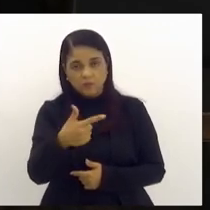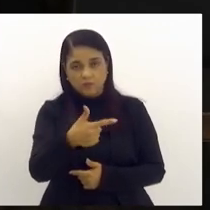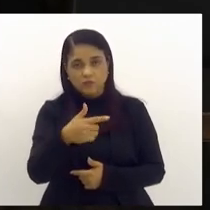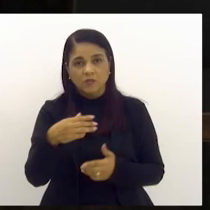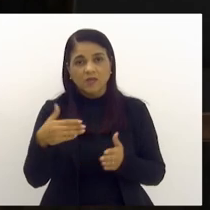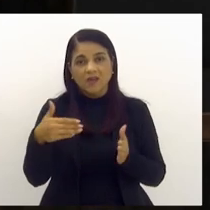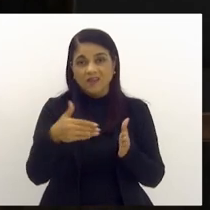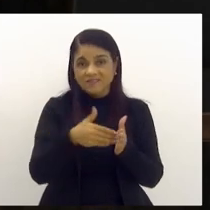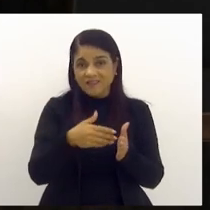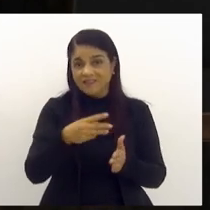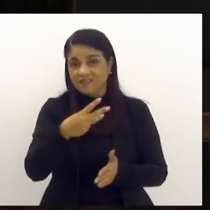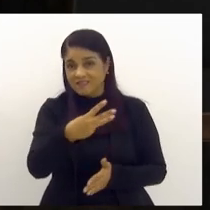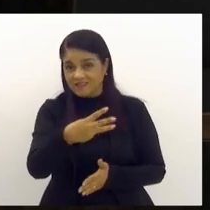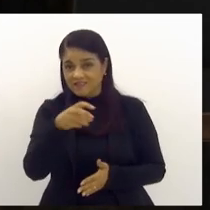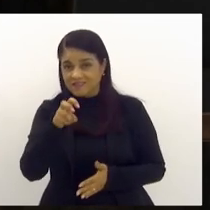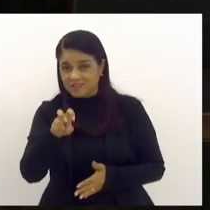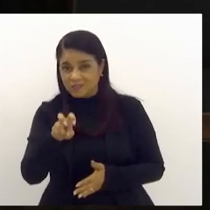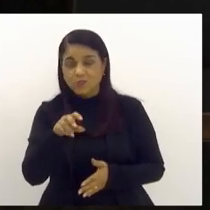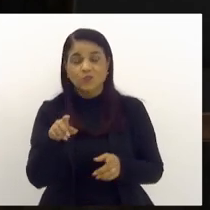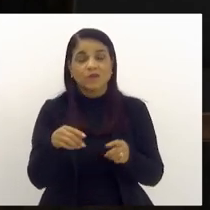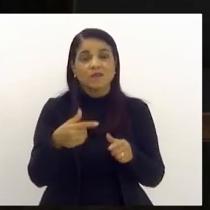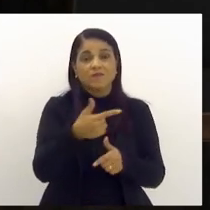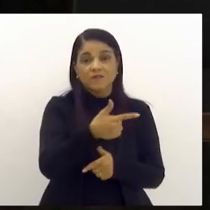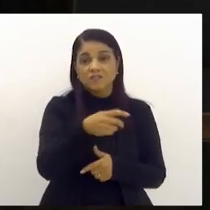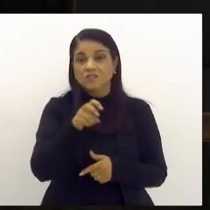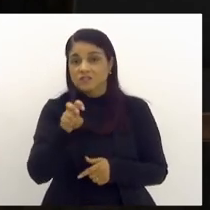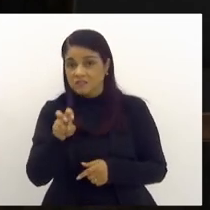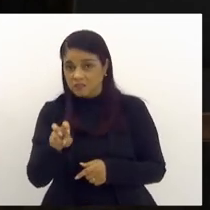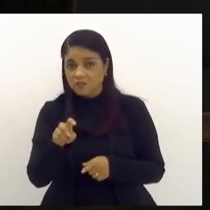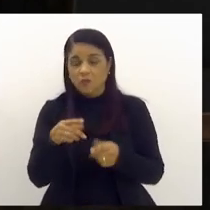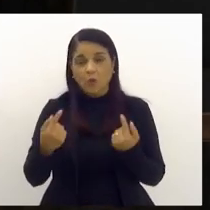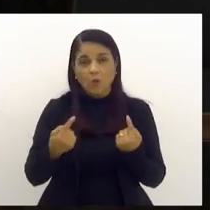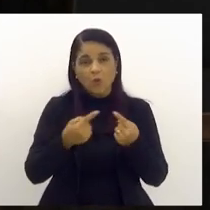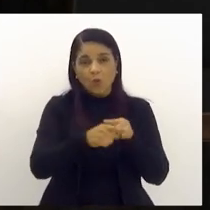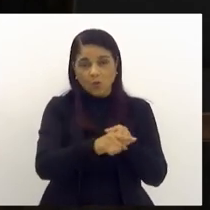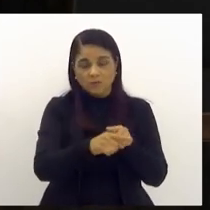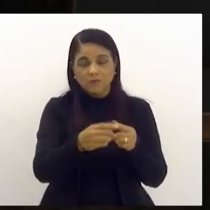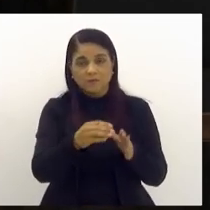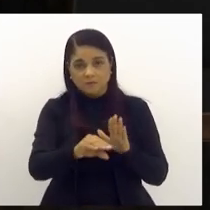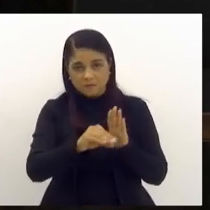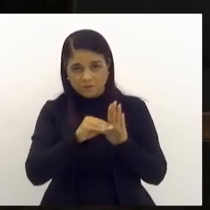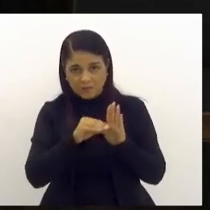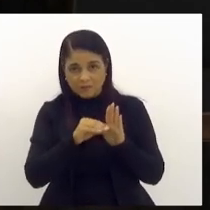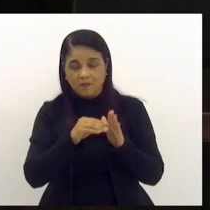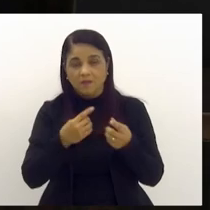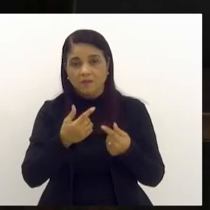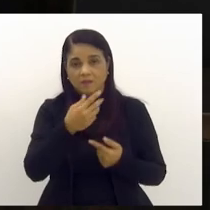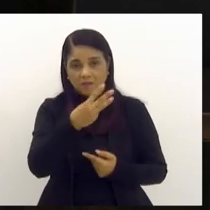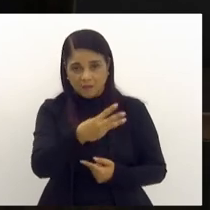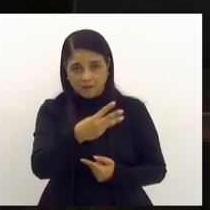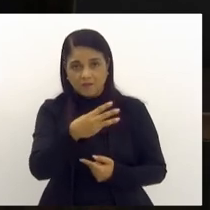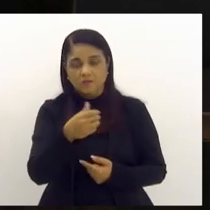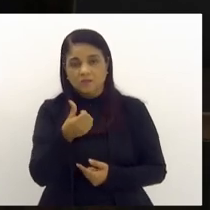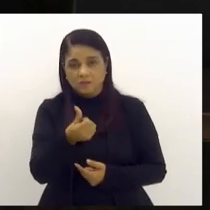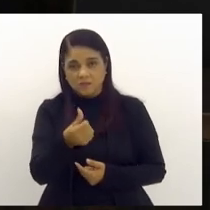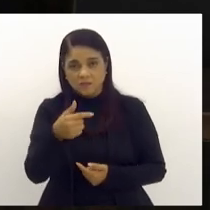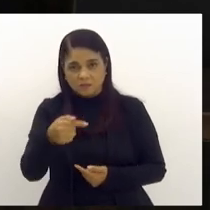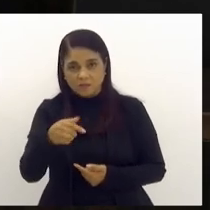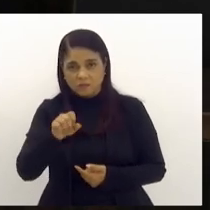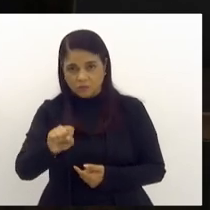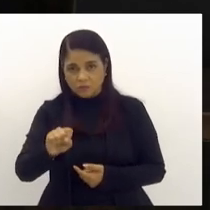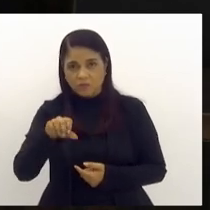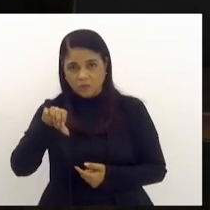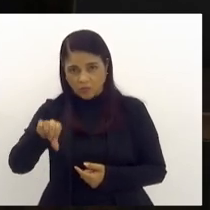34, 35 e 25, contrárias emendas de número 3, 6, 7,